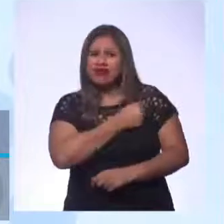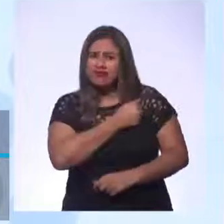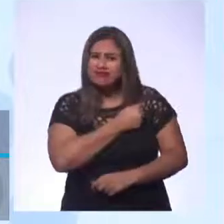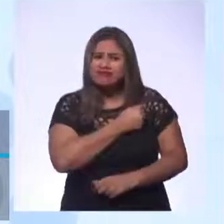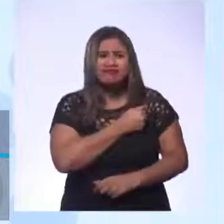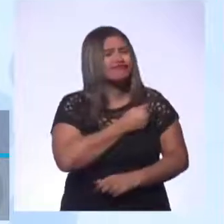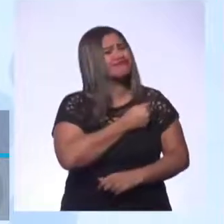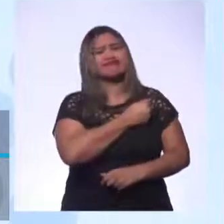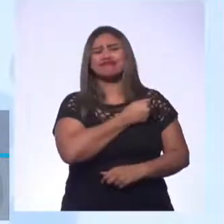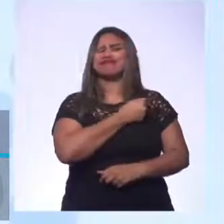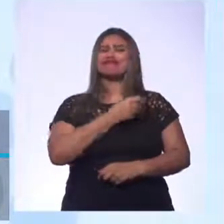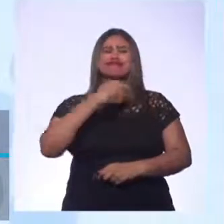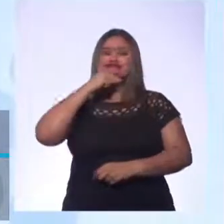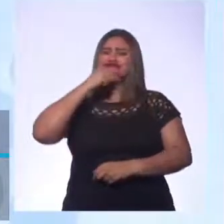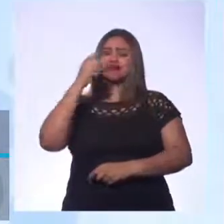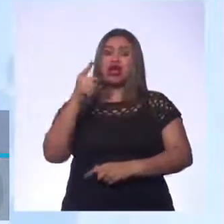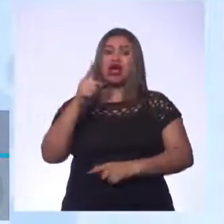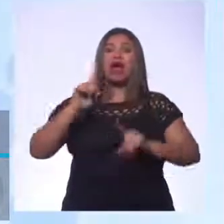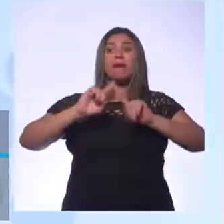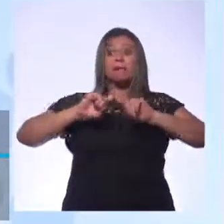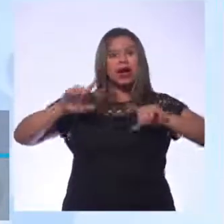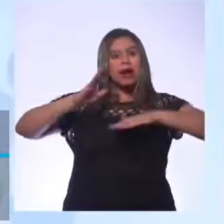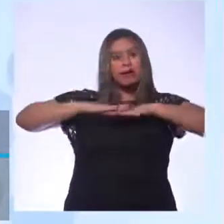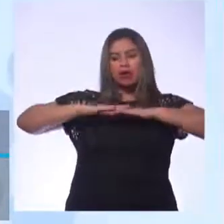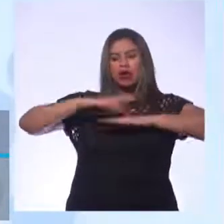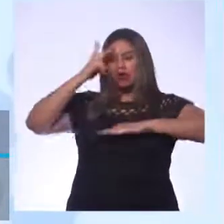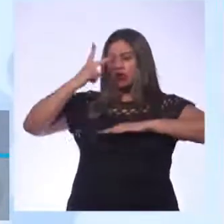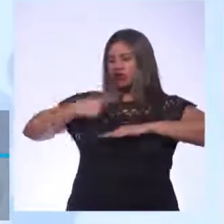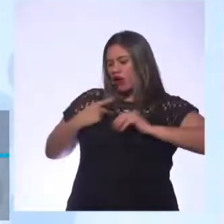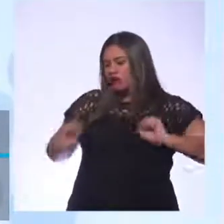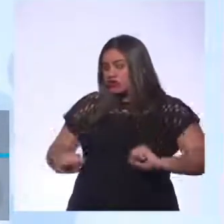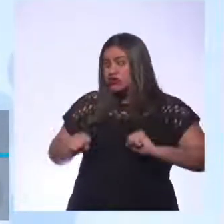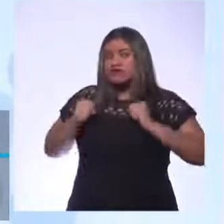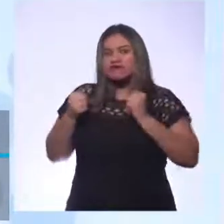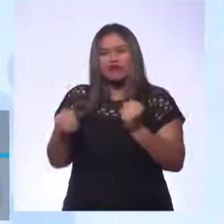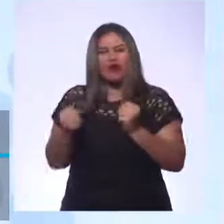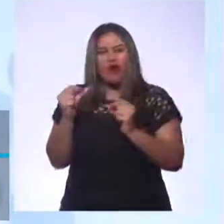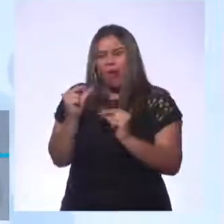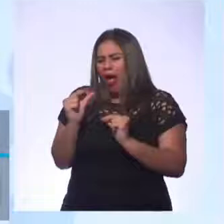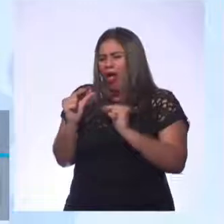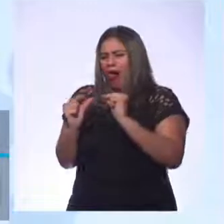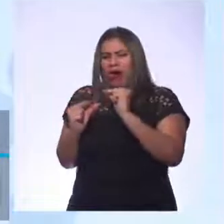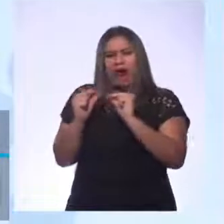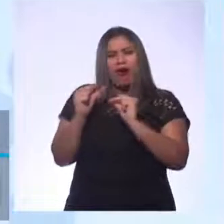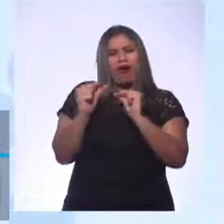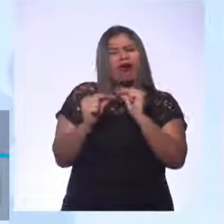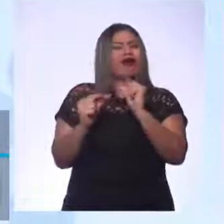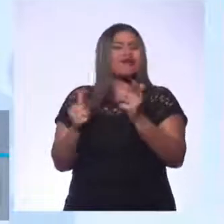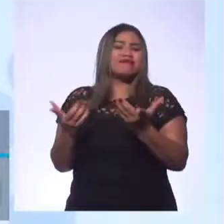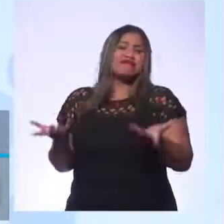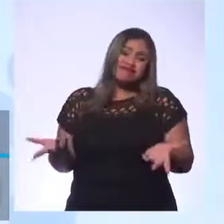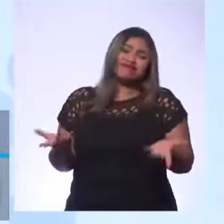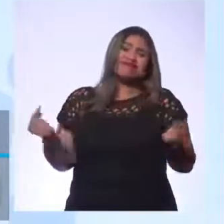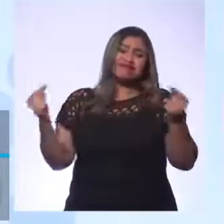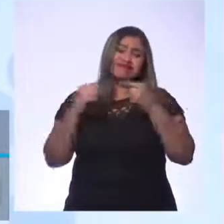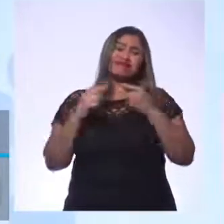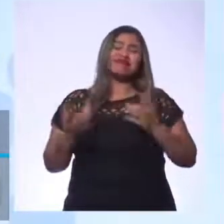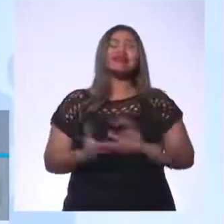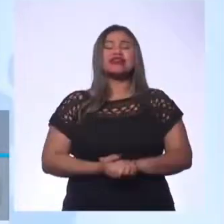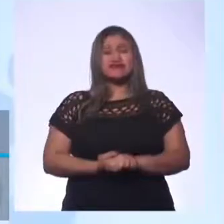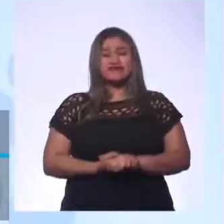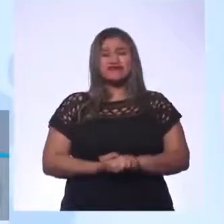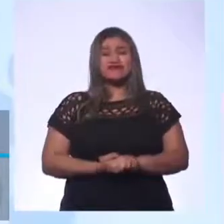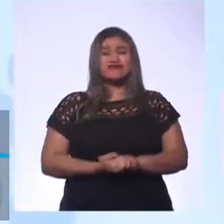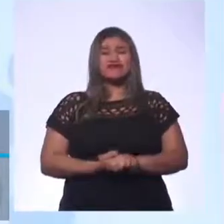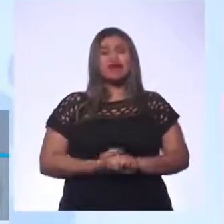consigo. Mas eu consigo fazer minha parte. E minha parte está nas pequenas coisas que vocês colocaram aqui. Está nas pequenas